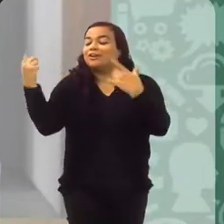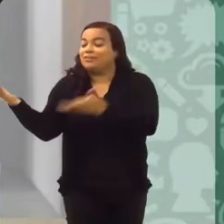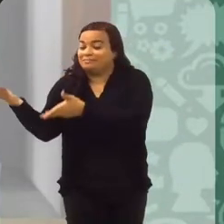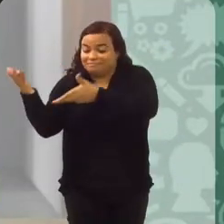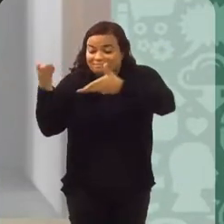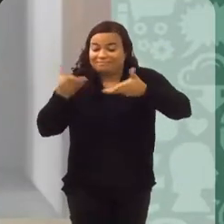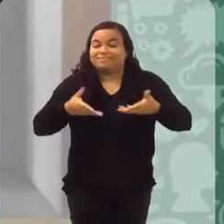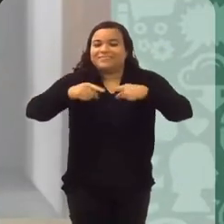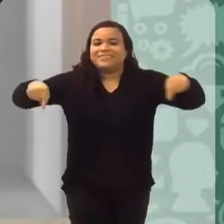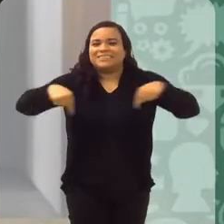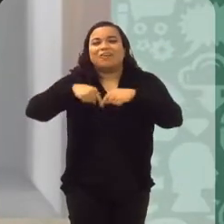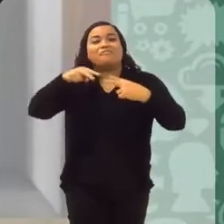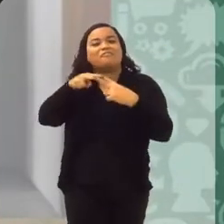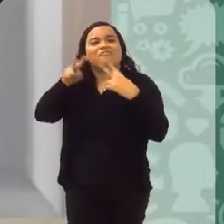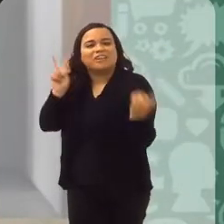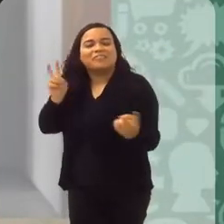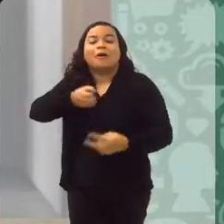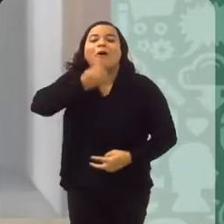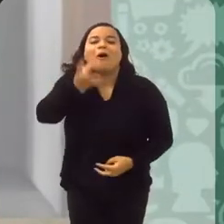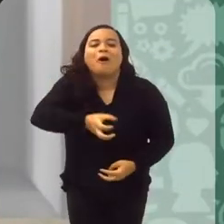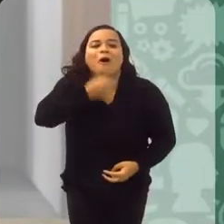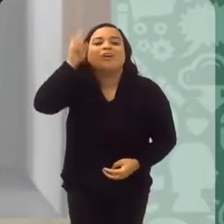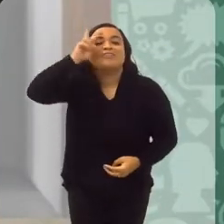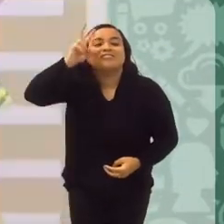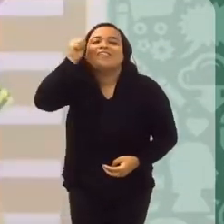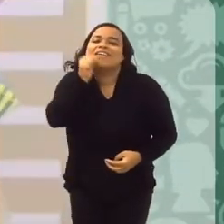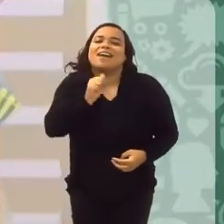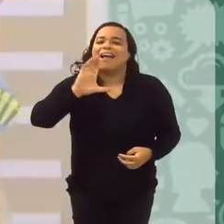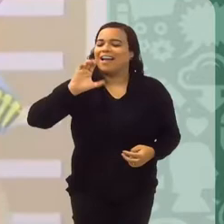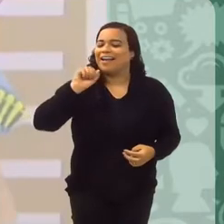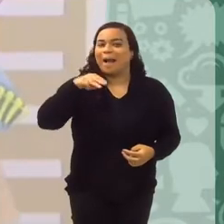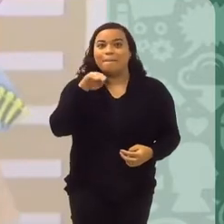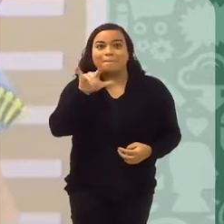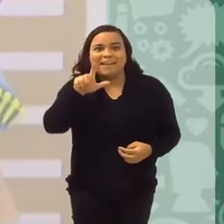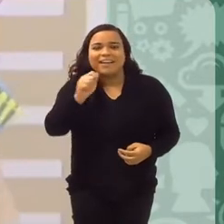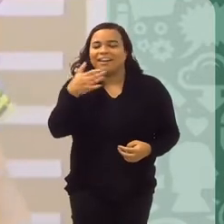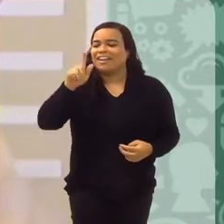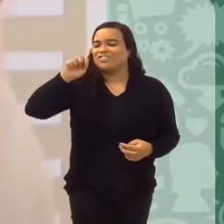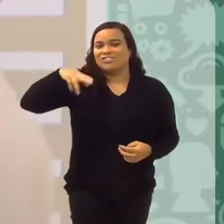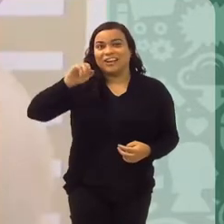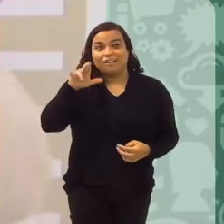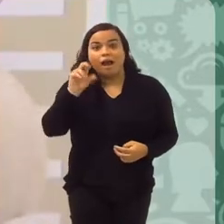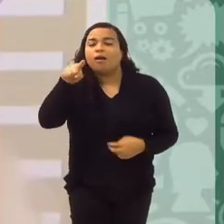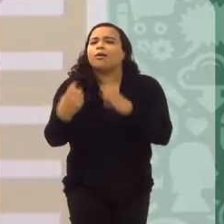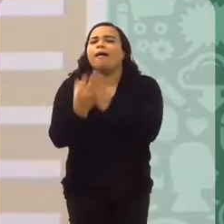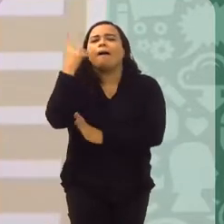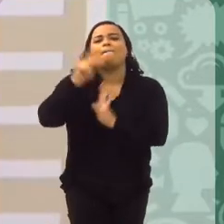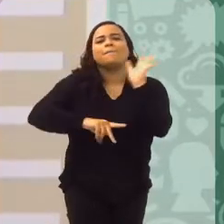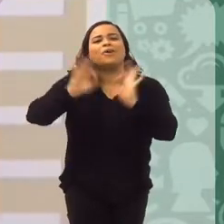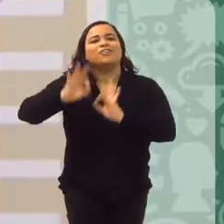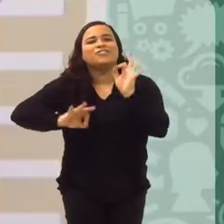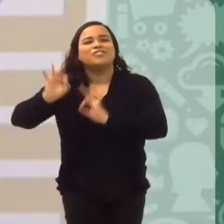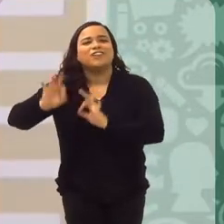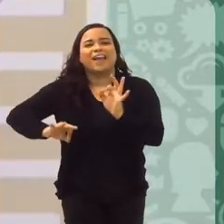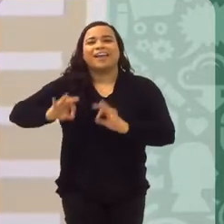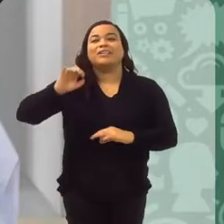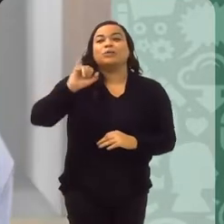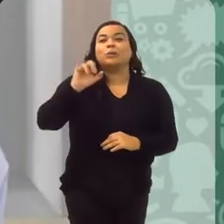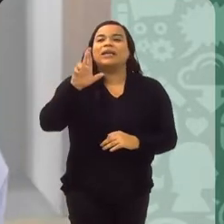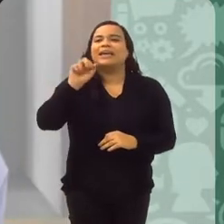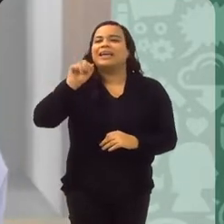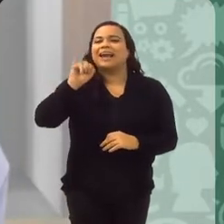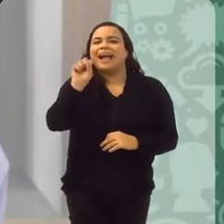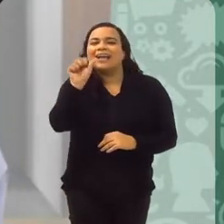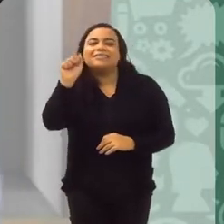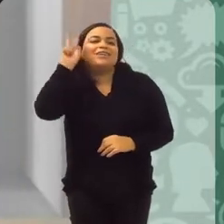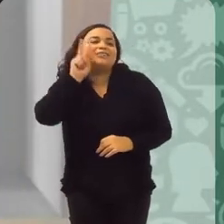estúdio virtual a contadora de história Camila Genaro, que desenvolveu o projeto Viraliza Histórias, e